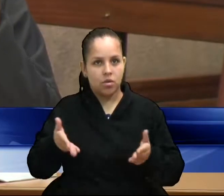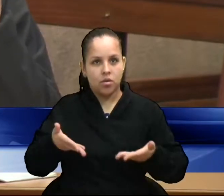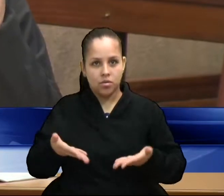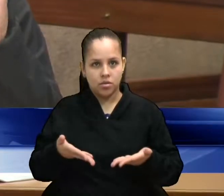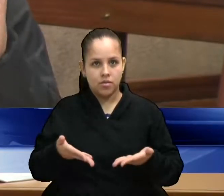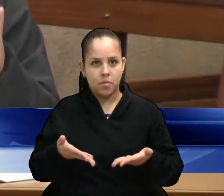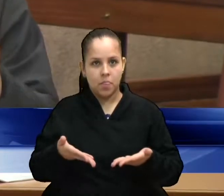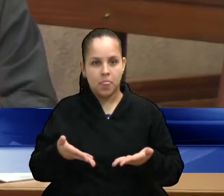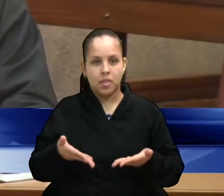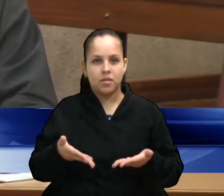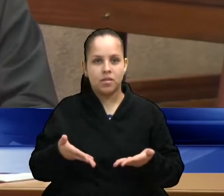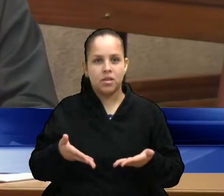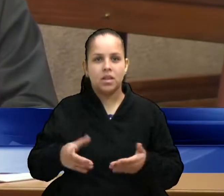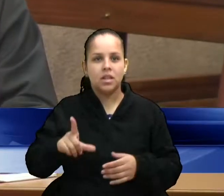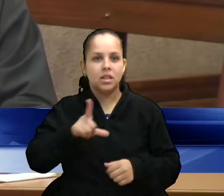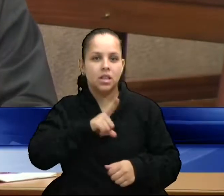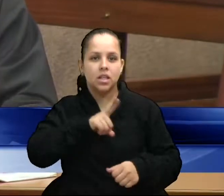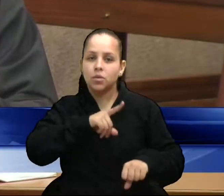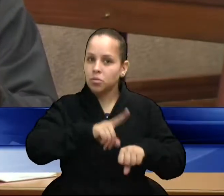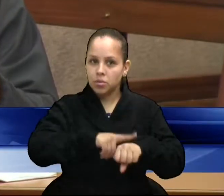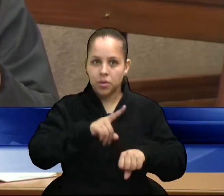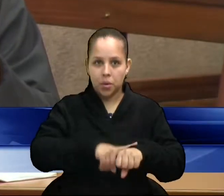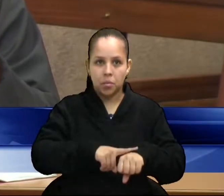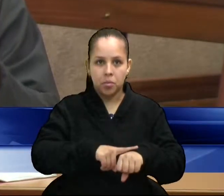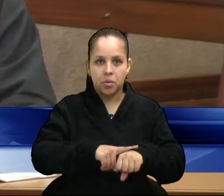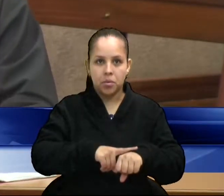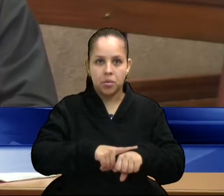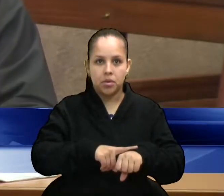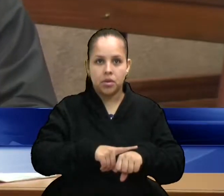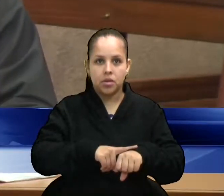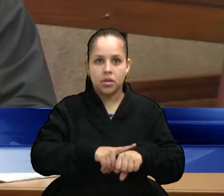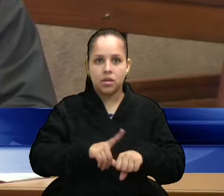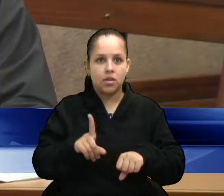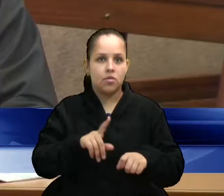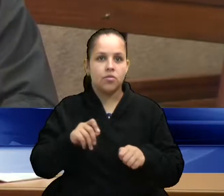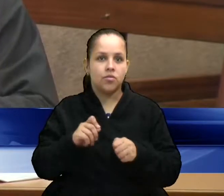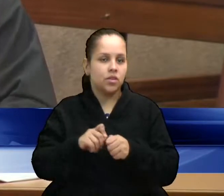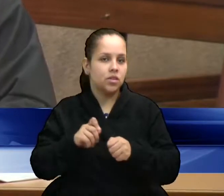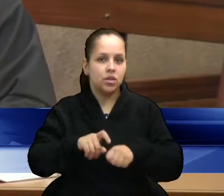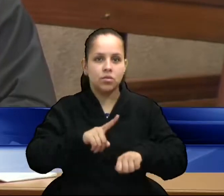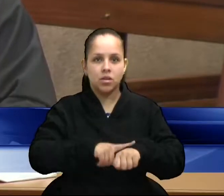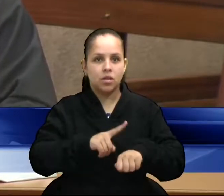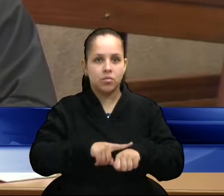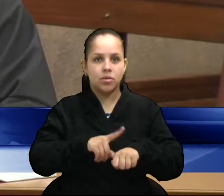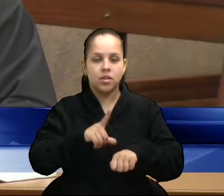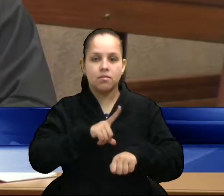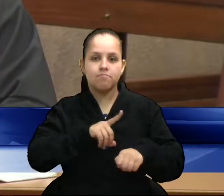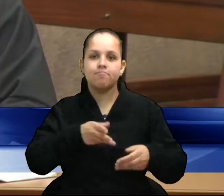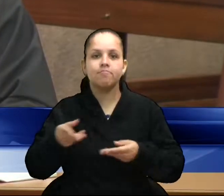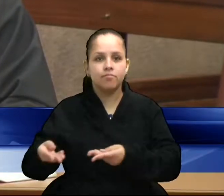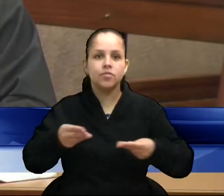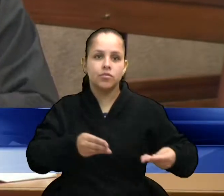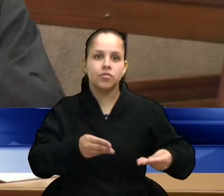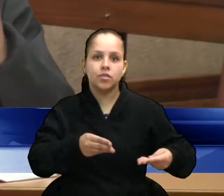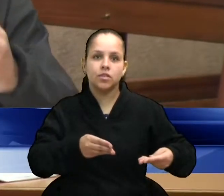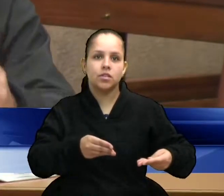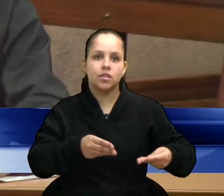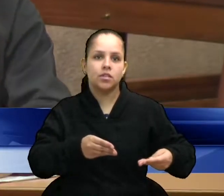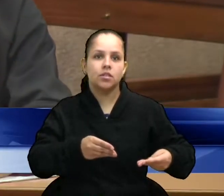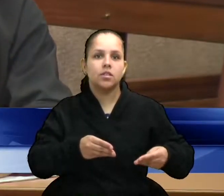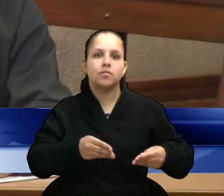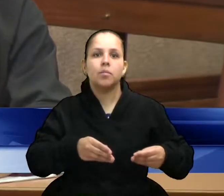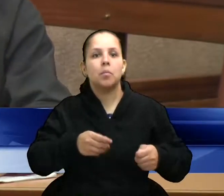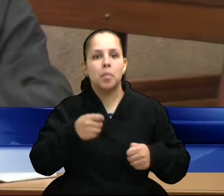ser fixada por um tempo. Quem não operar nesse tempo todo tem que devolver a concessão para o município. Ou